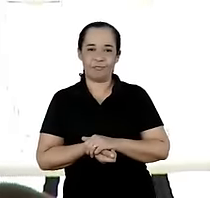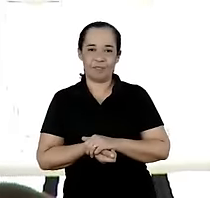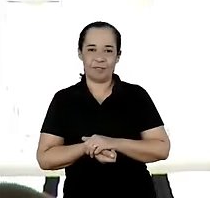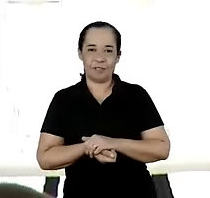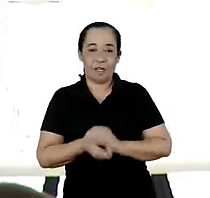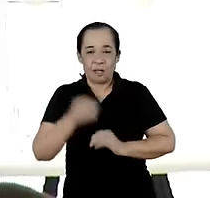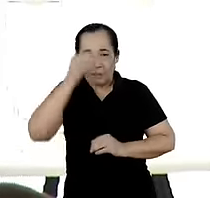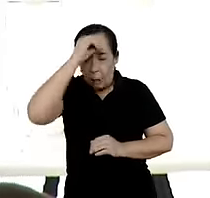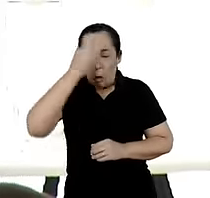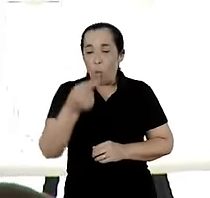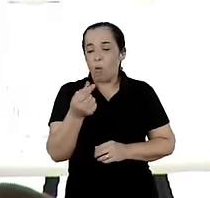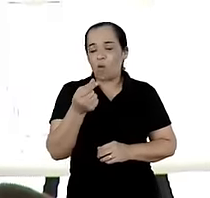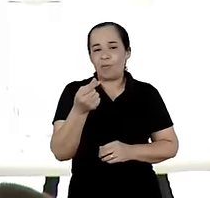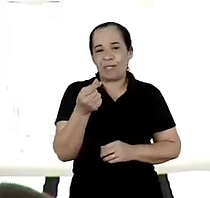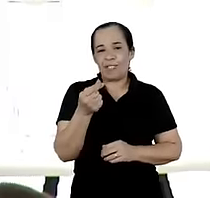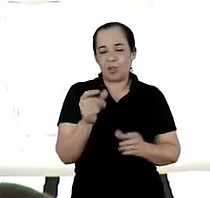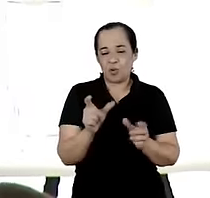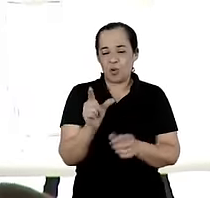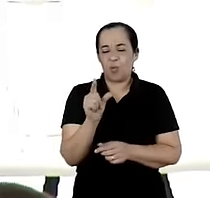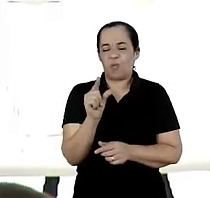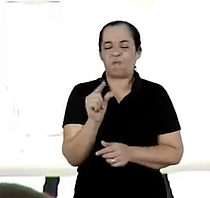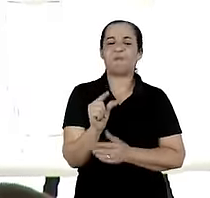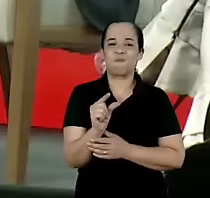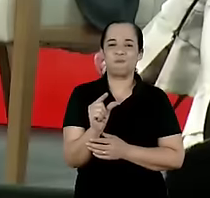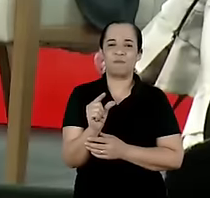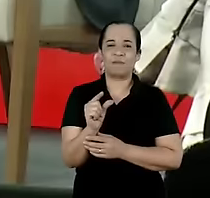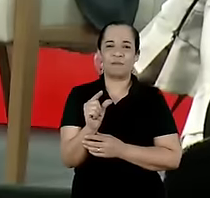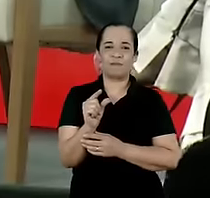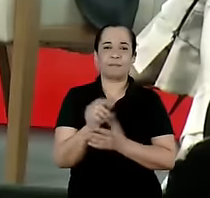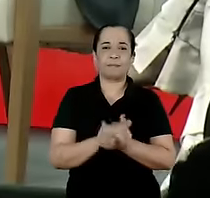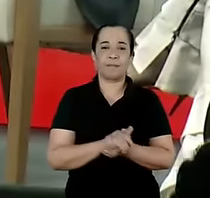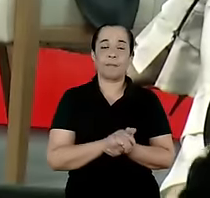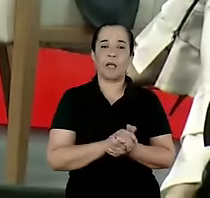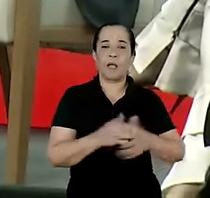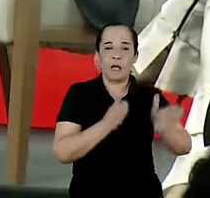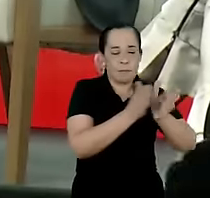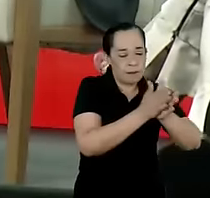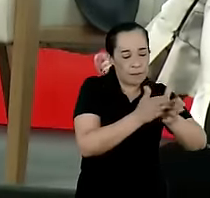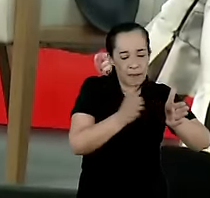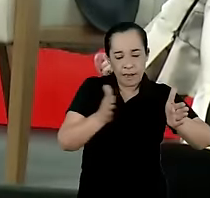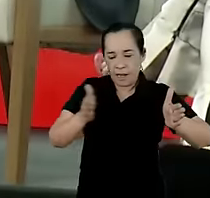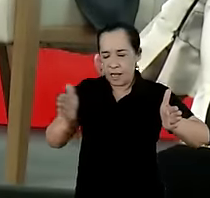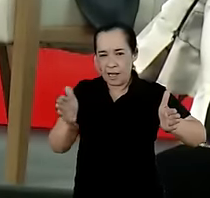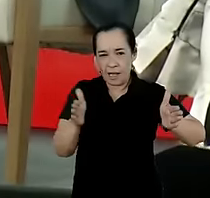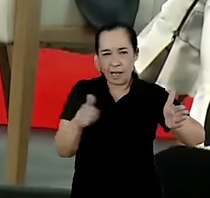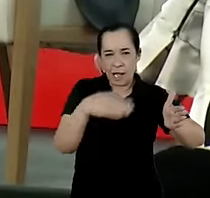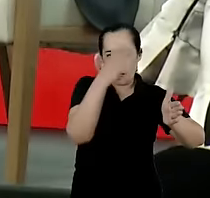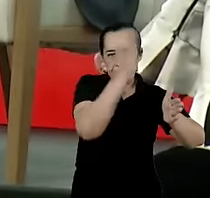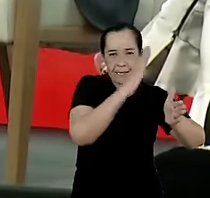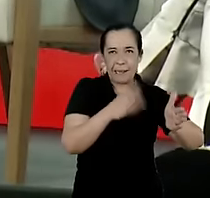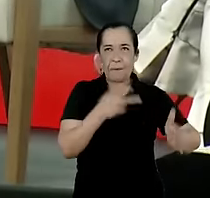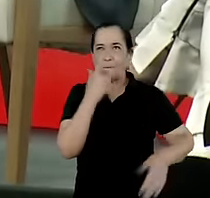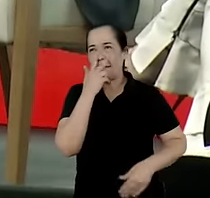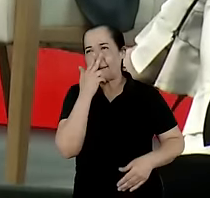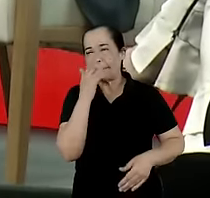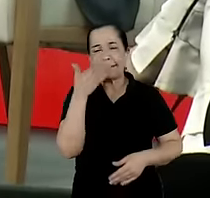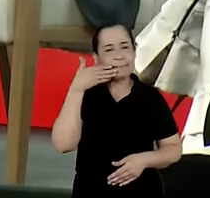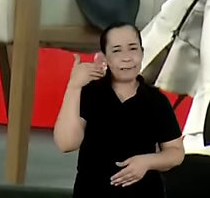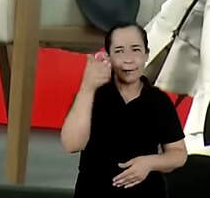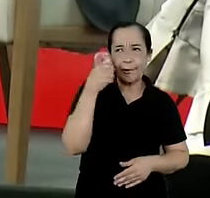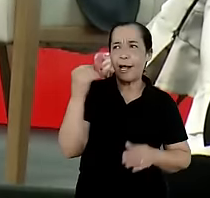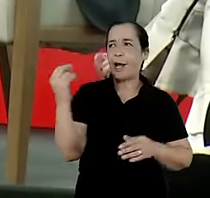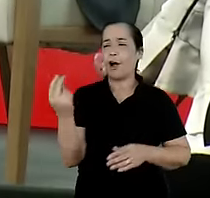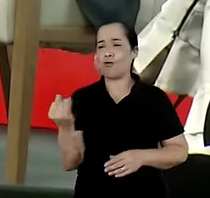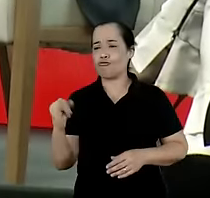bastante deprimidos então de novo quando a gente faz aquela linha do tempo né o cenário macroeconômico parece que a situação vai melhorar os juros devem cair no horizonte Médio